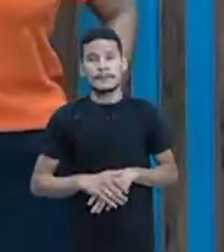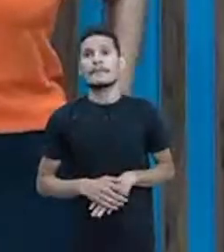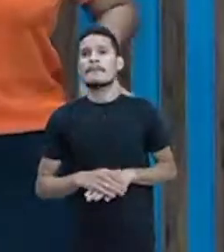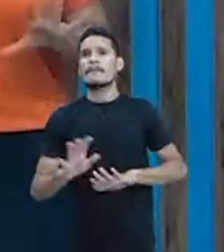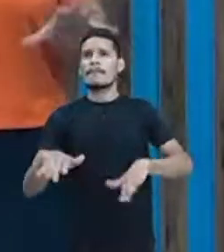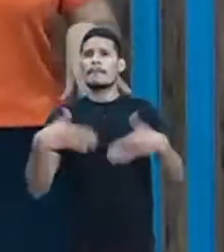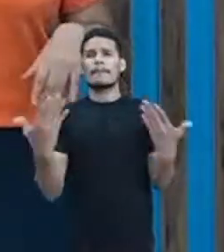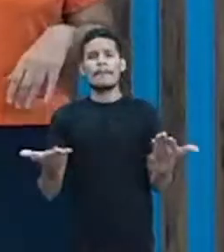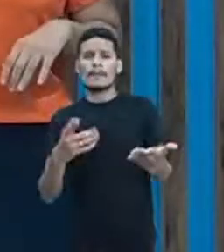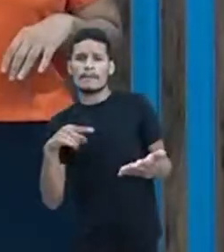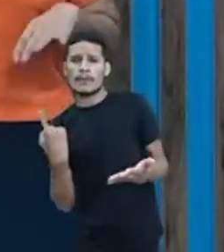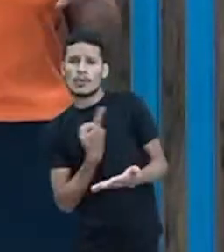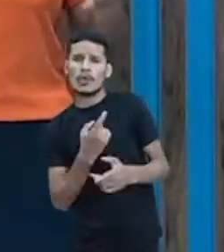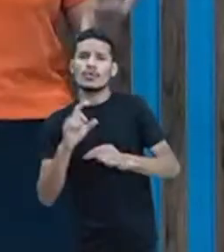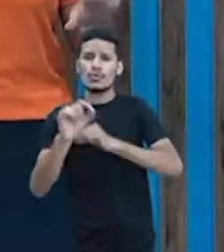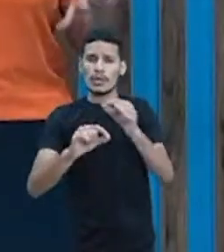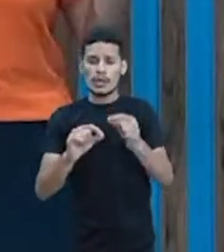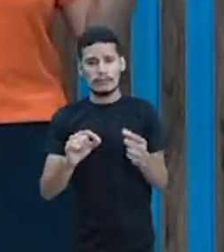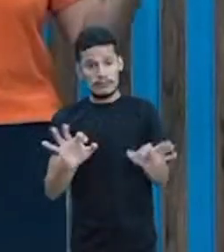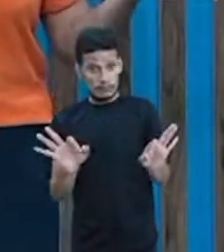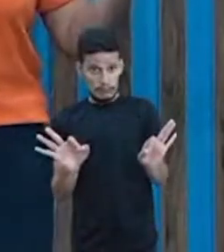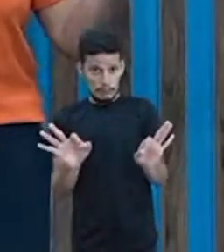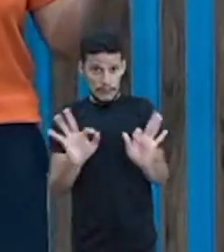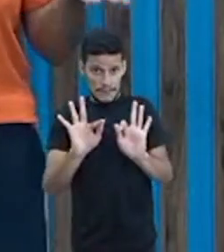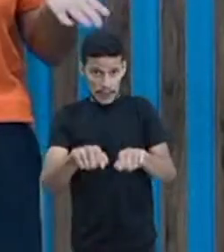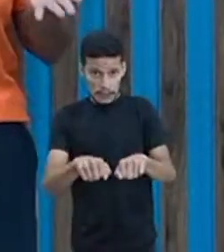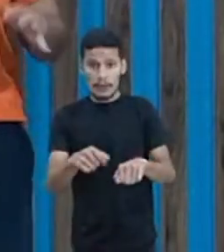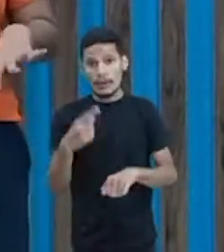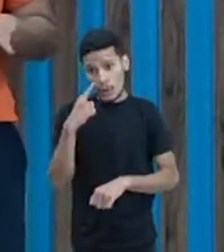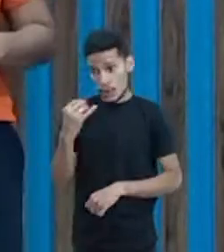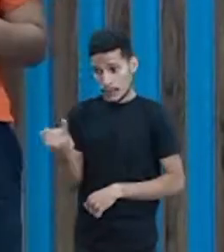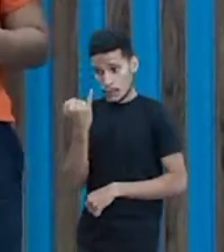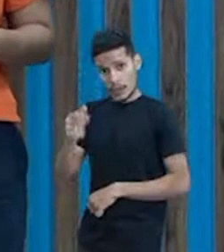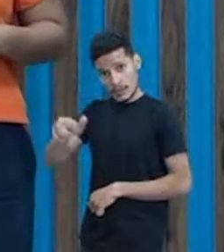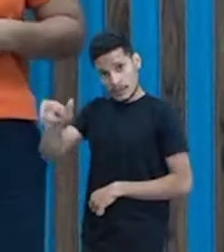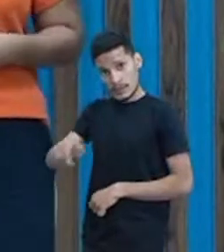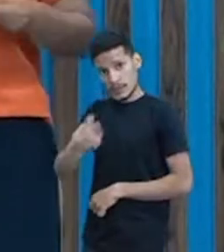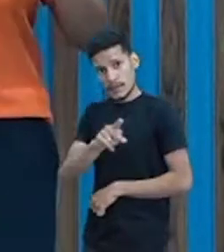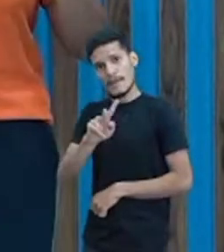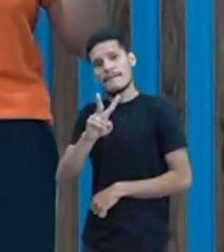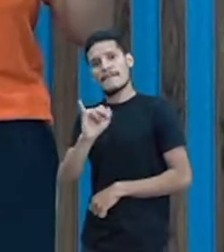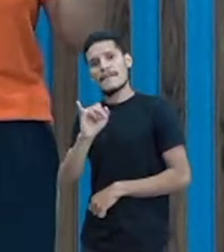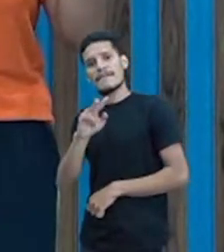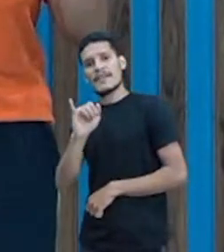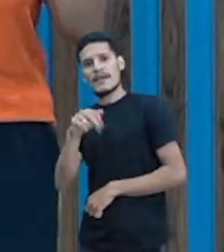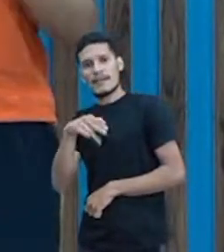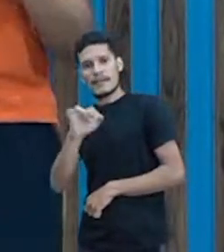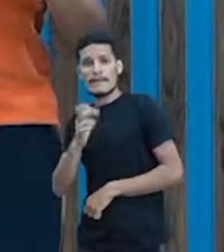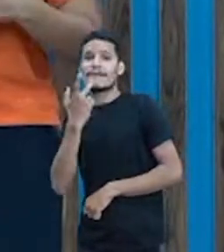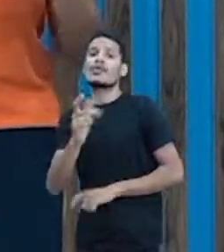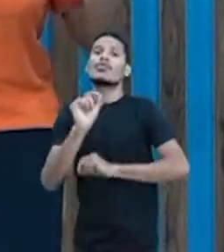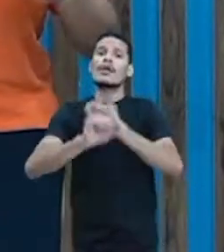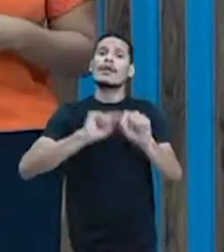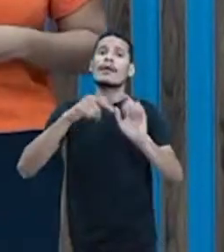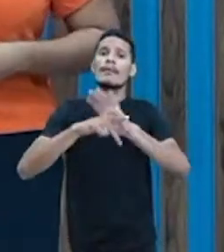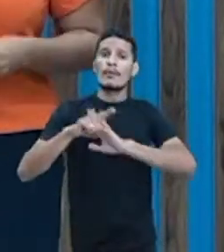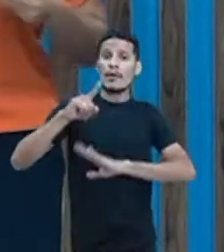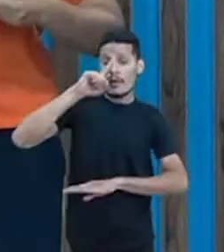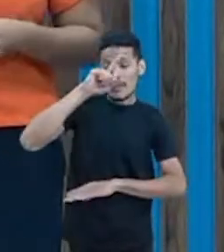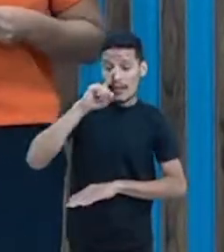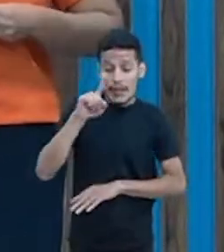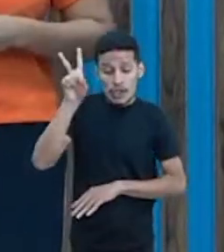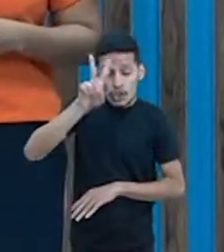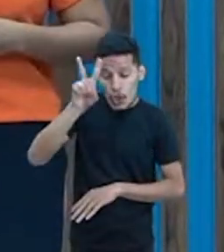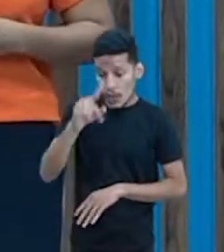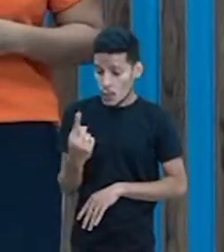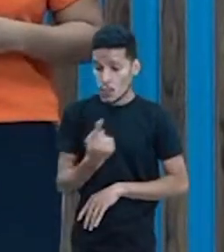né, a gente amarrar, é importante o que a professora Viviane falou, porque é o perigo da história única. É